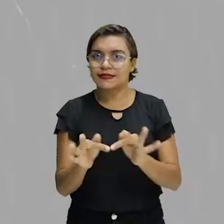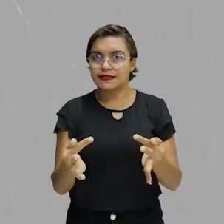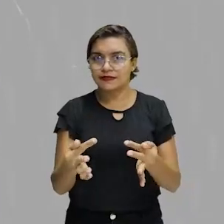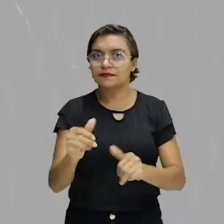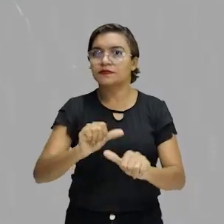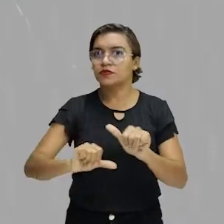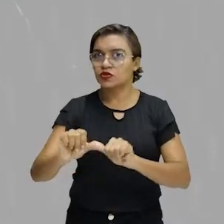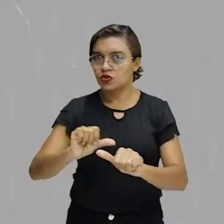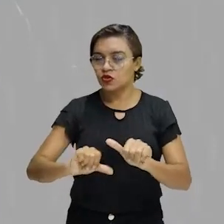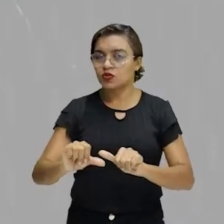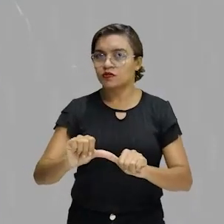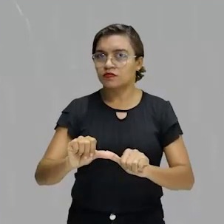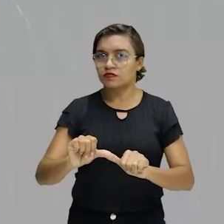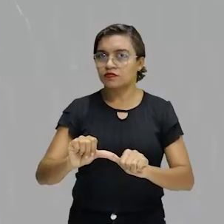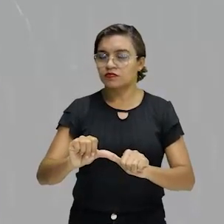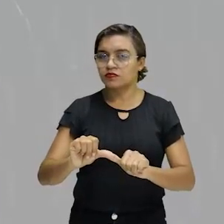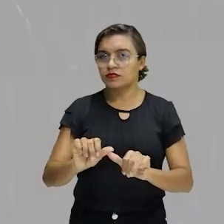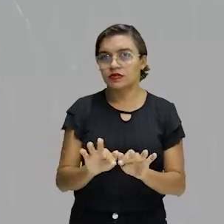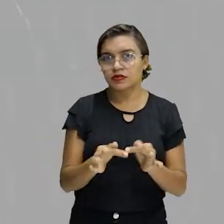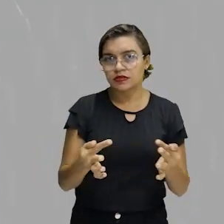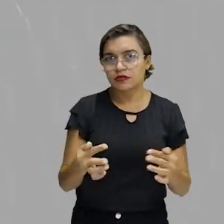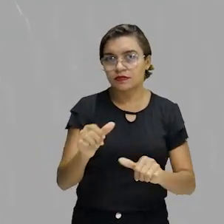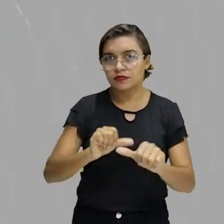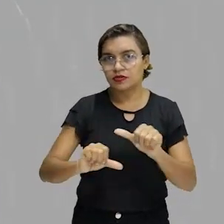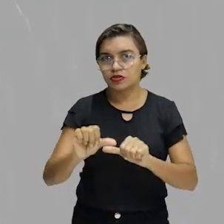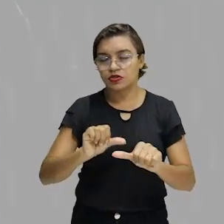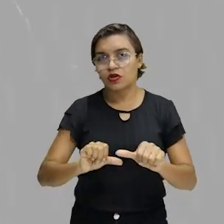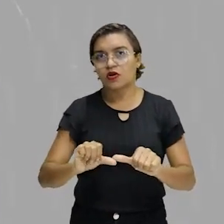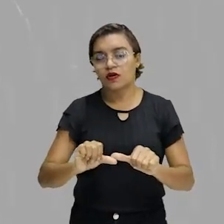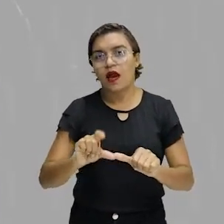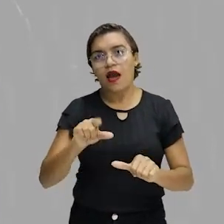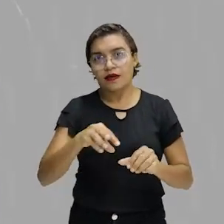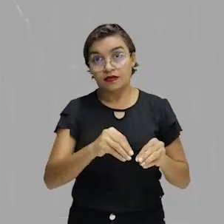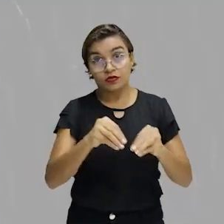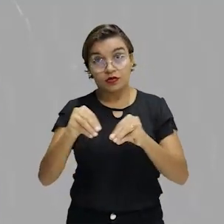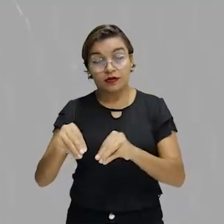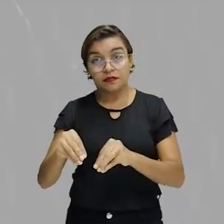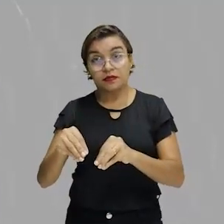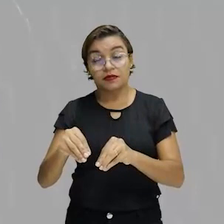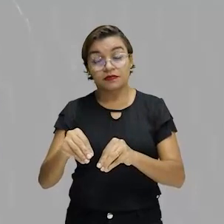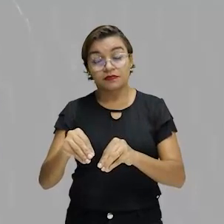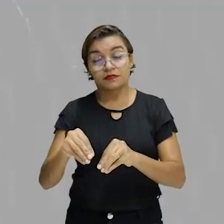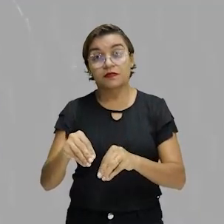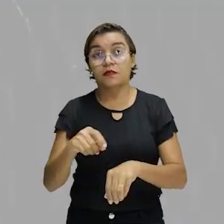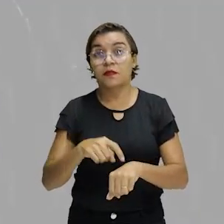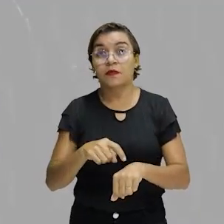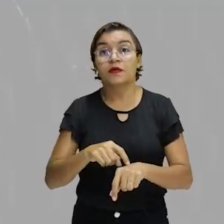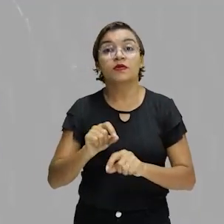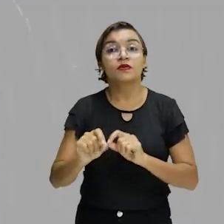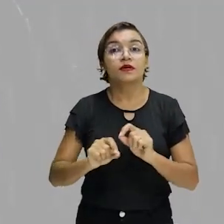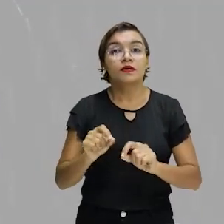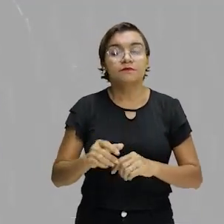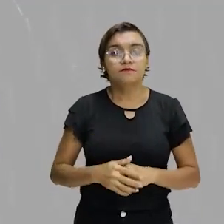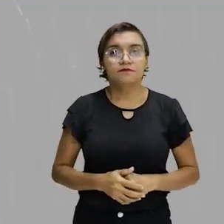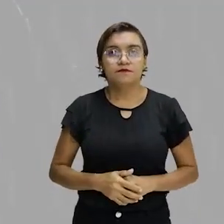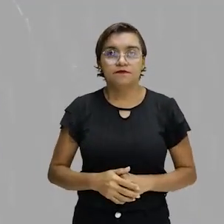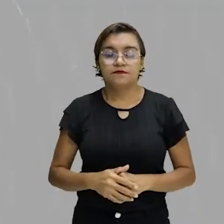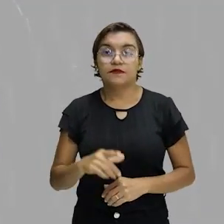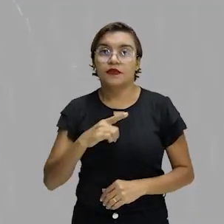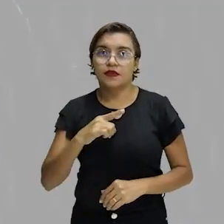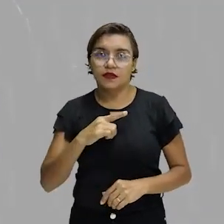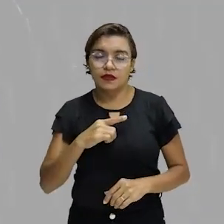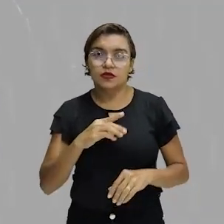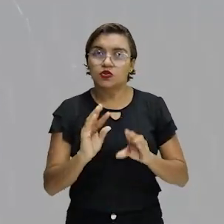troca certo simples troca sinônimo de deslocamento ocorre quando ocorre quando eu tenho uma